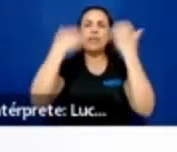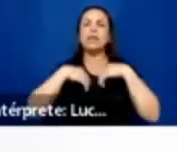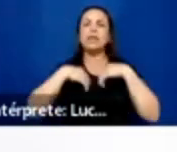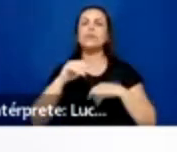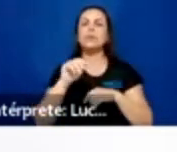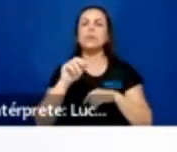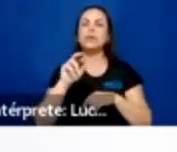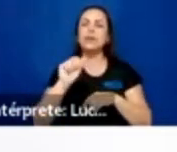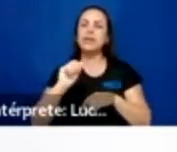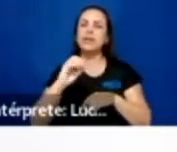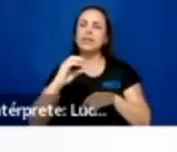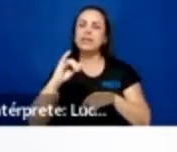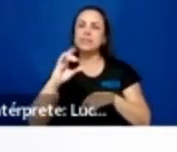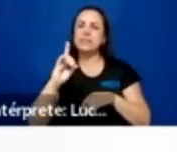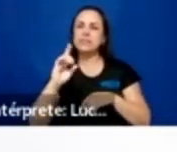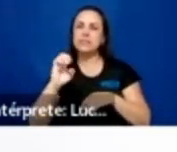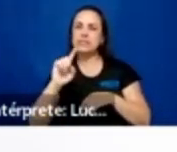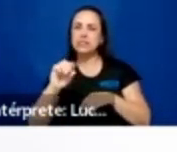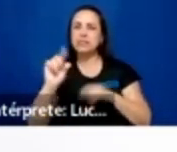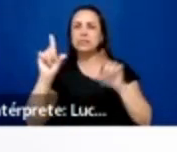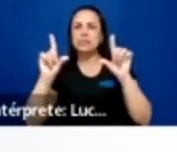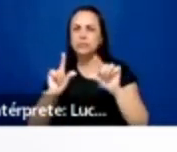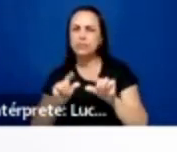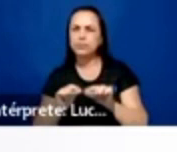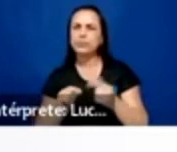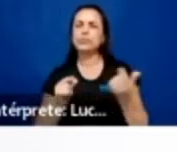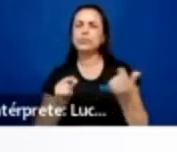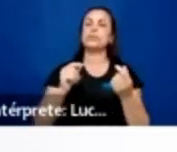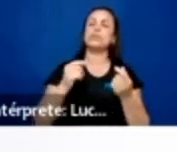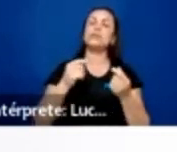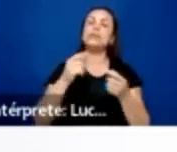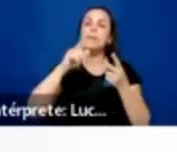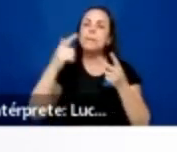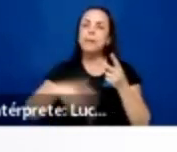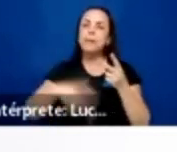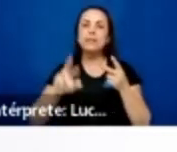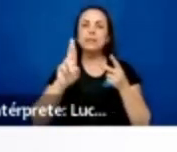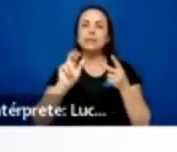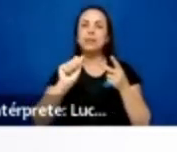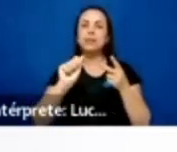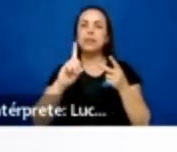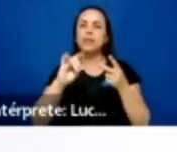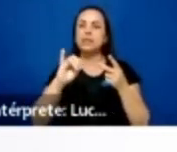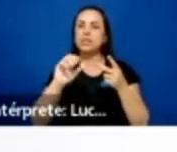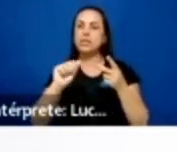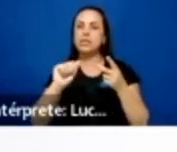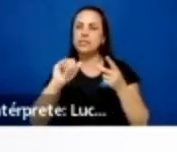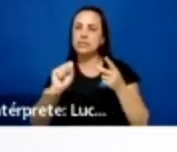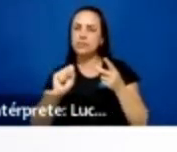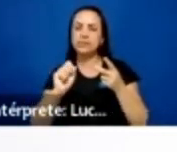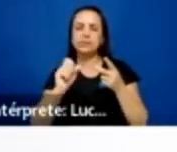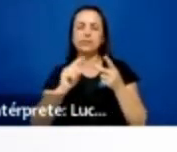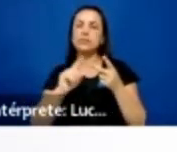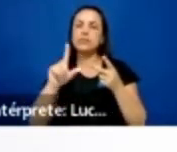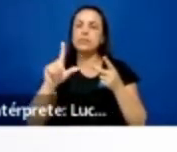reduzir a acidez, radicais livres e também beber uma água que hidrata? Você acha isso importante para